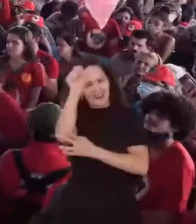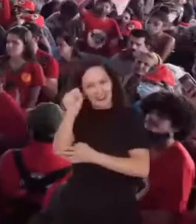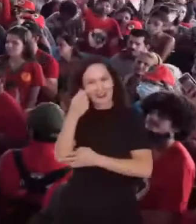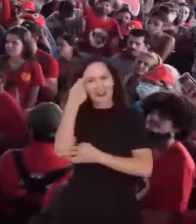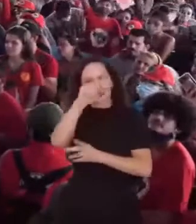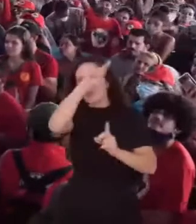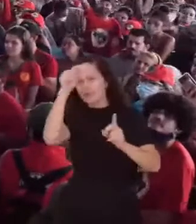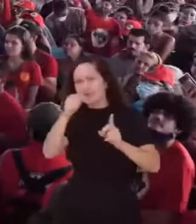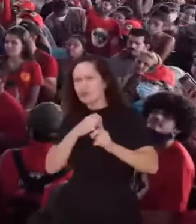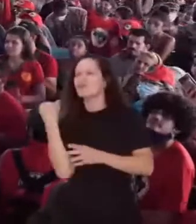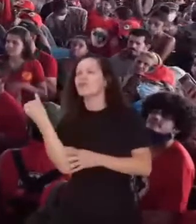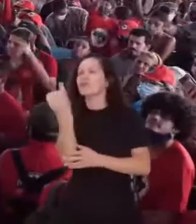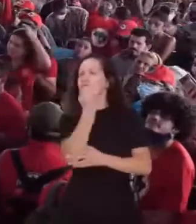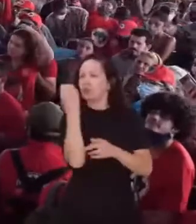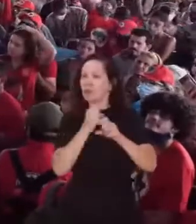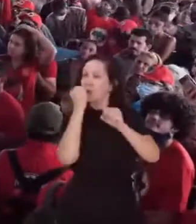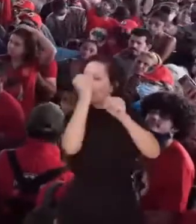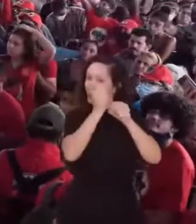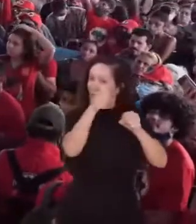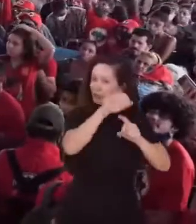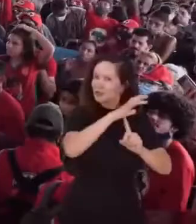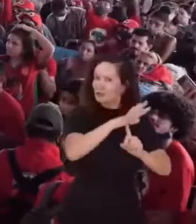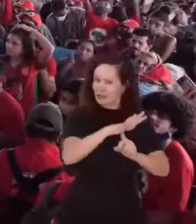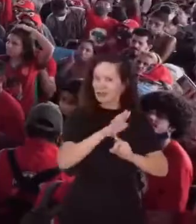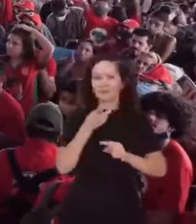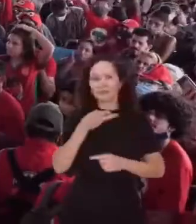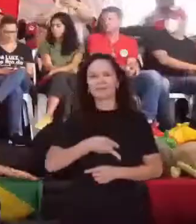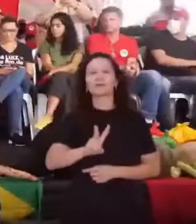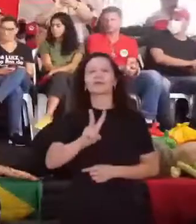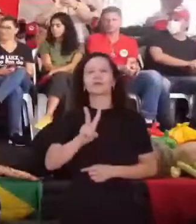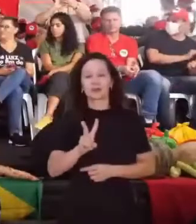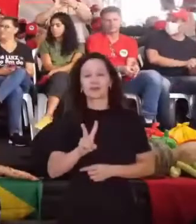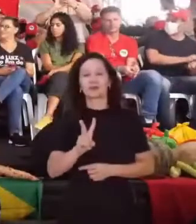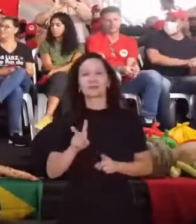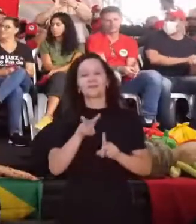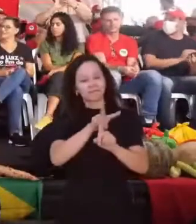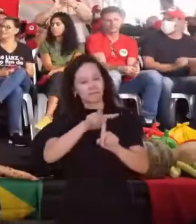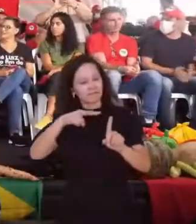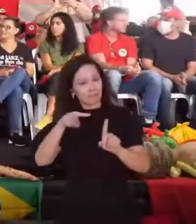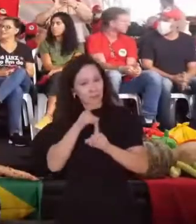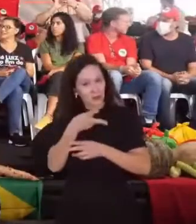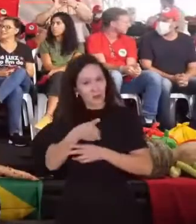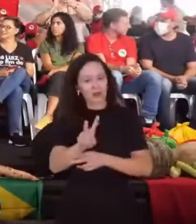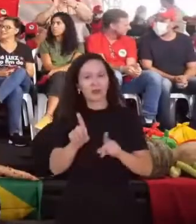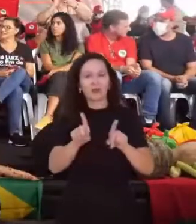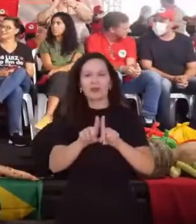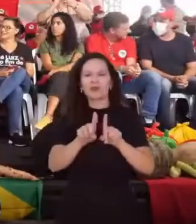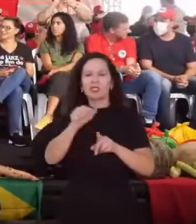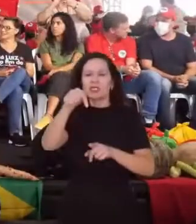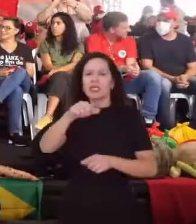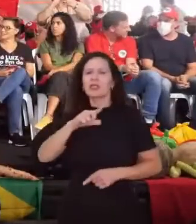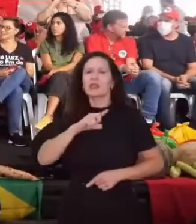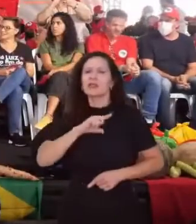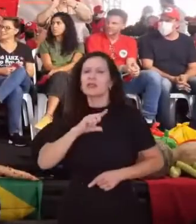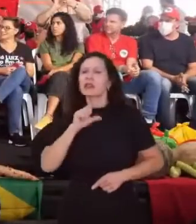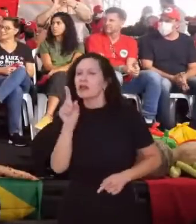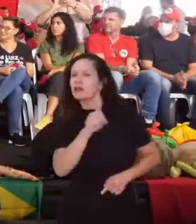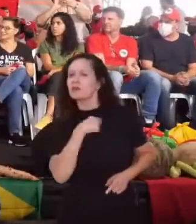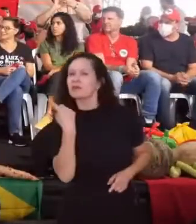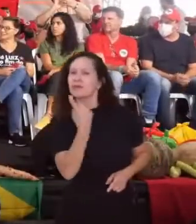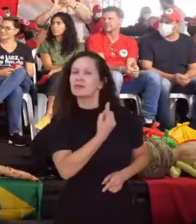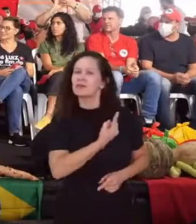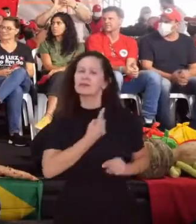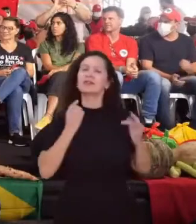aqui. Seguimos nessa perspectiva. Também nós temos aqui a nossa querida, a